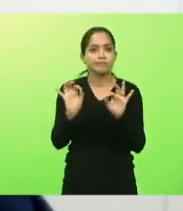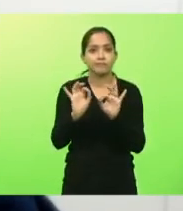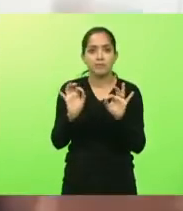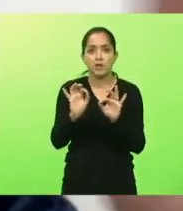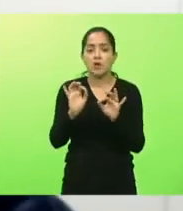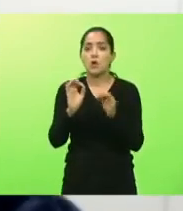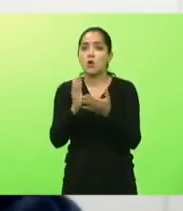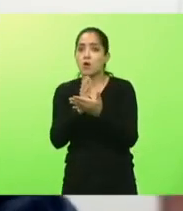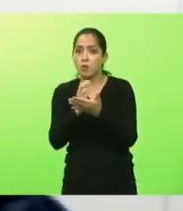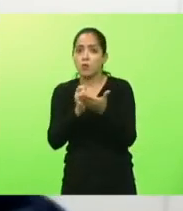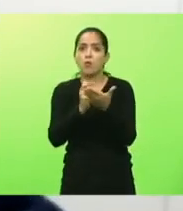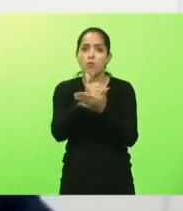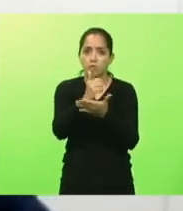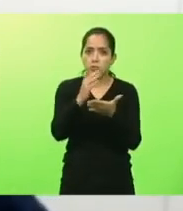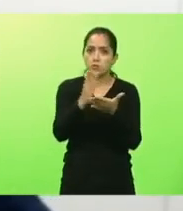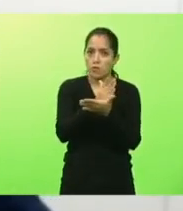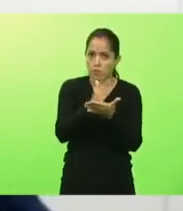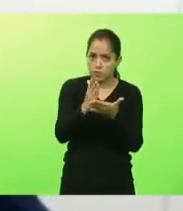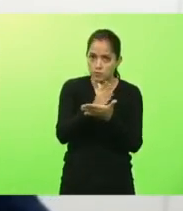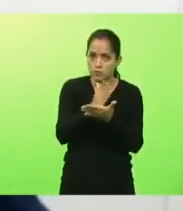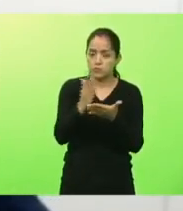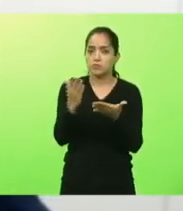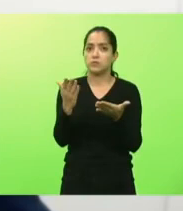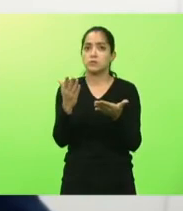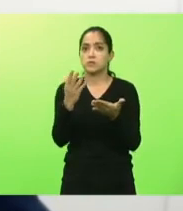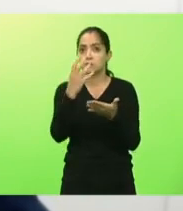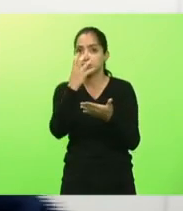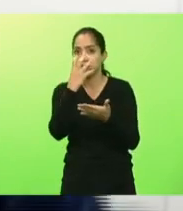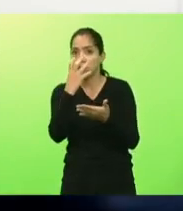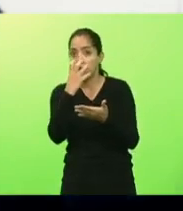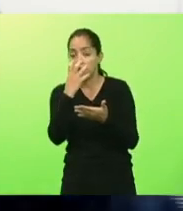respiradores da VEG, uma empresa catarinense,